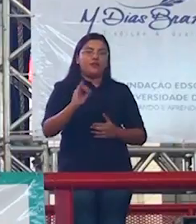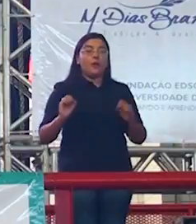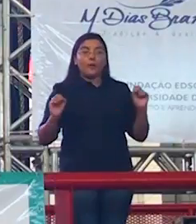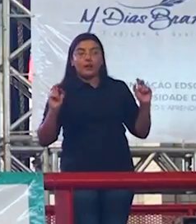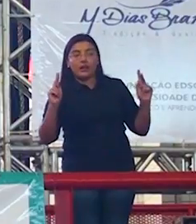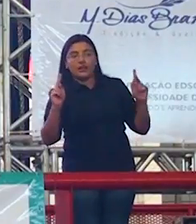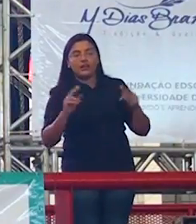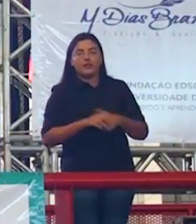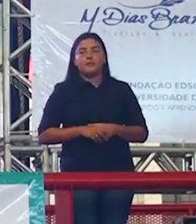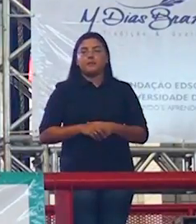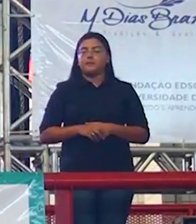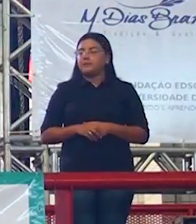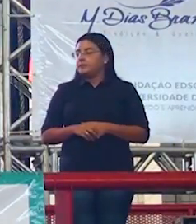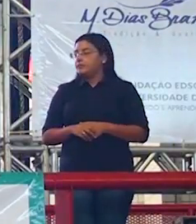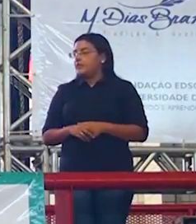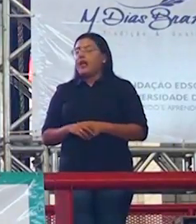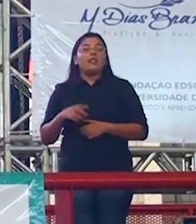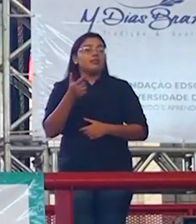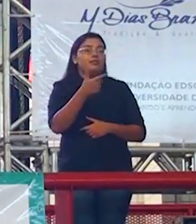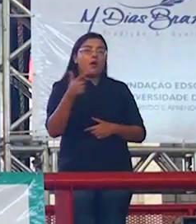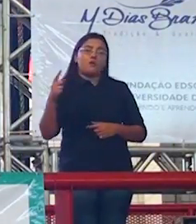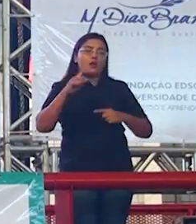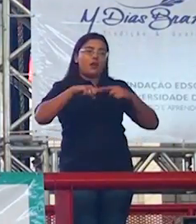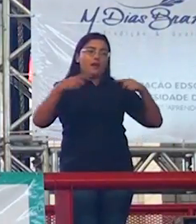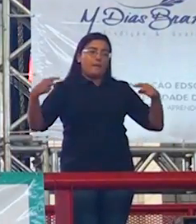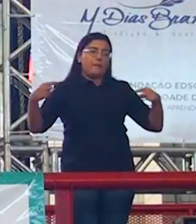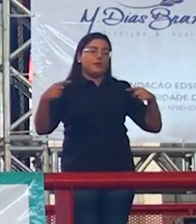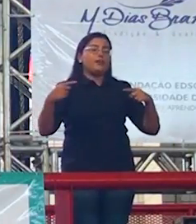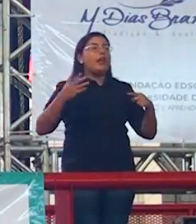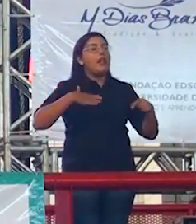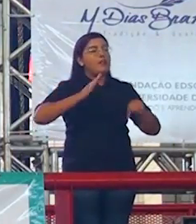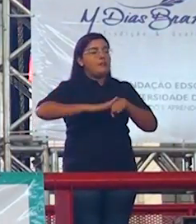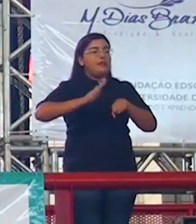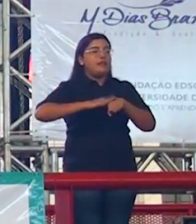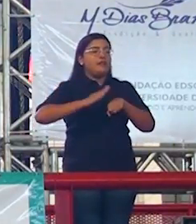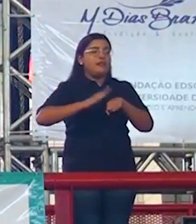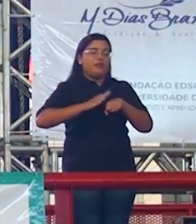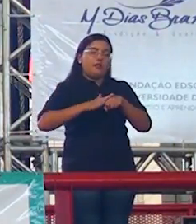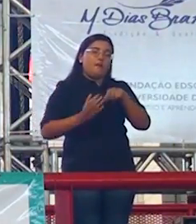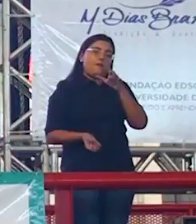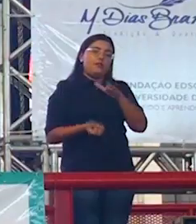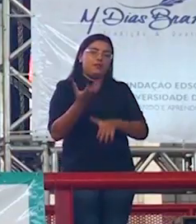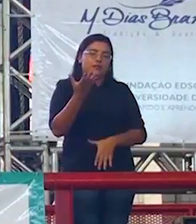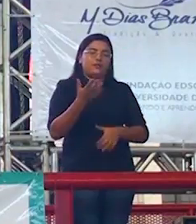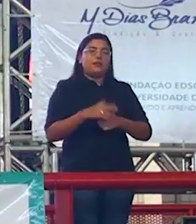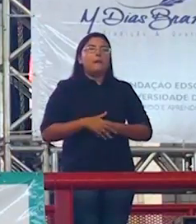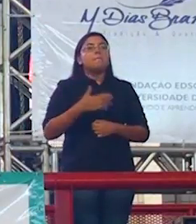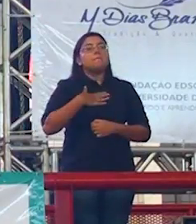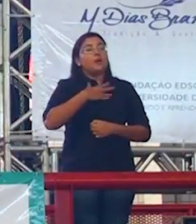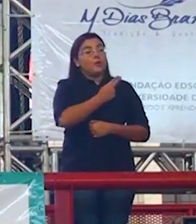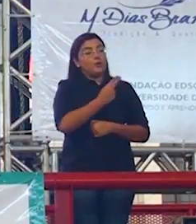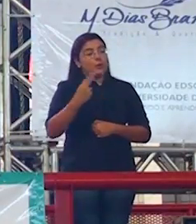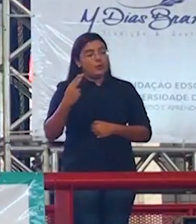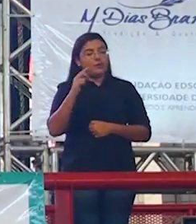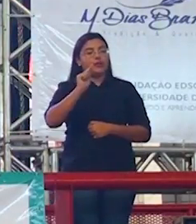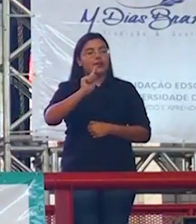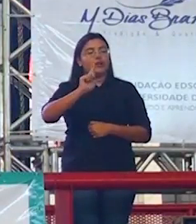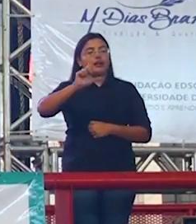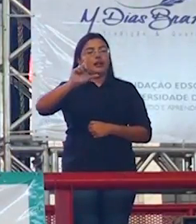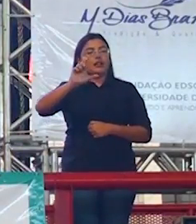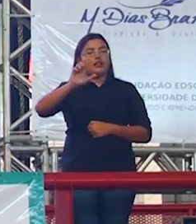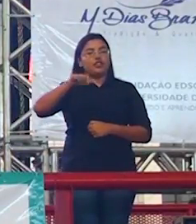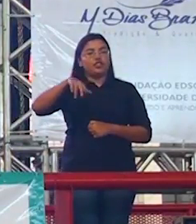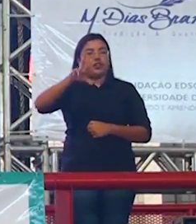ok? Beleza? Isso não está na apostila, é um PDF à parte. O meu nome é professor Alexandre Oliveira, eu sou professor